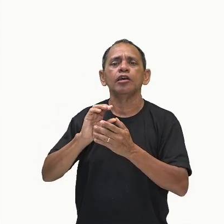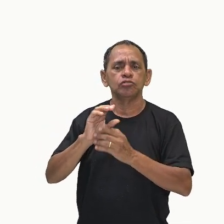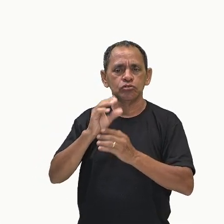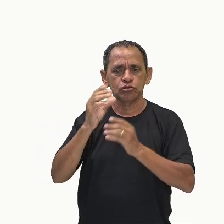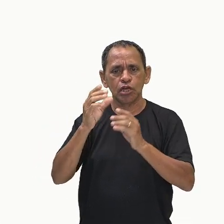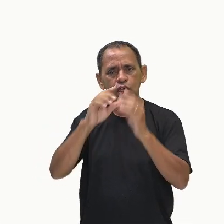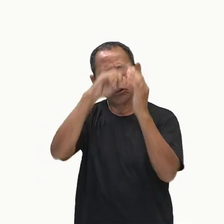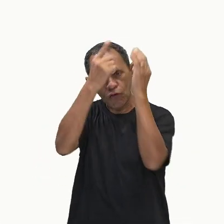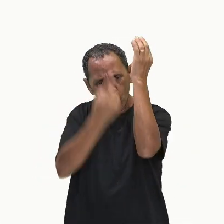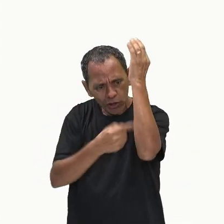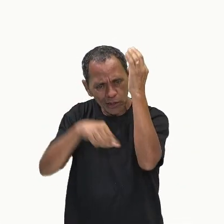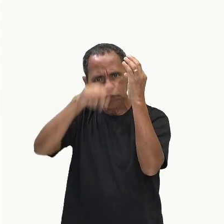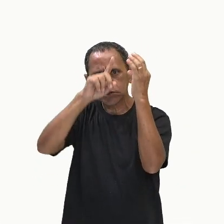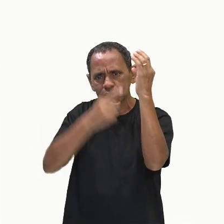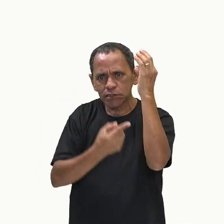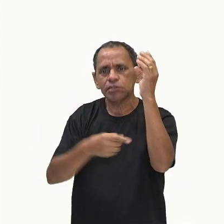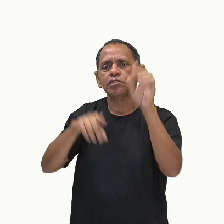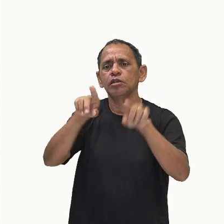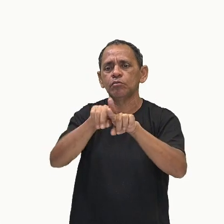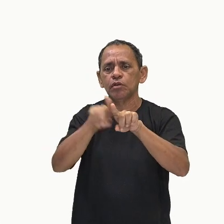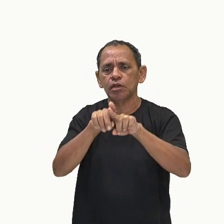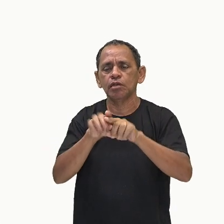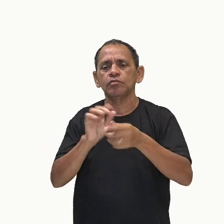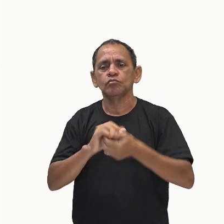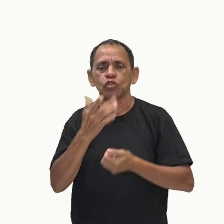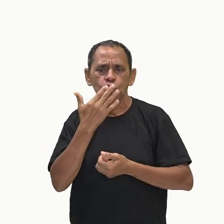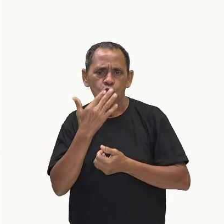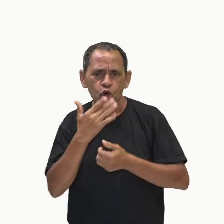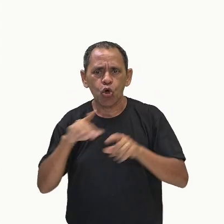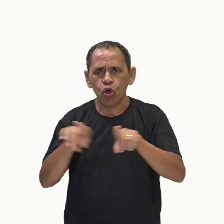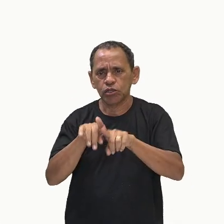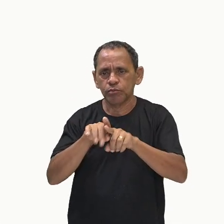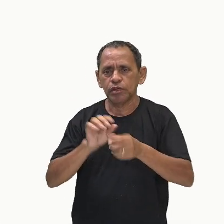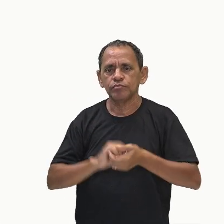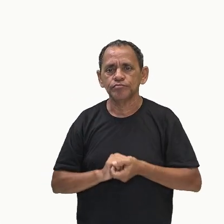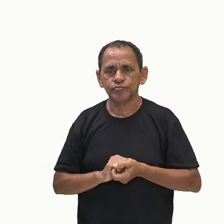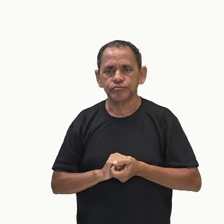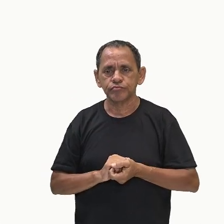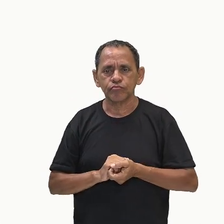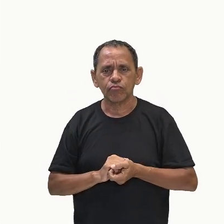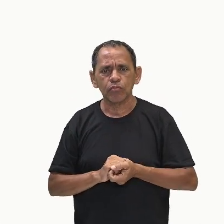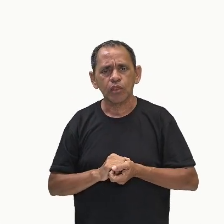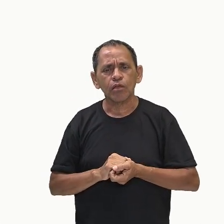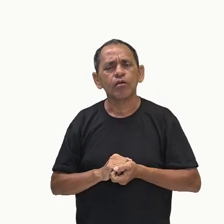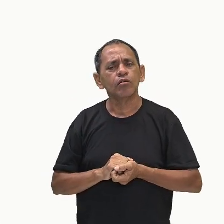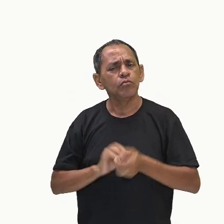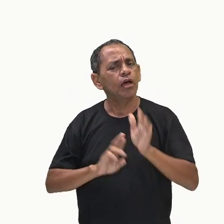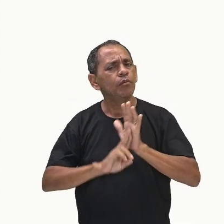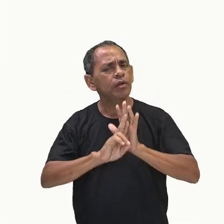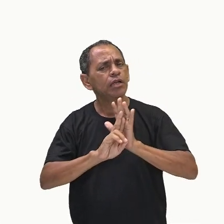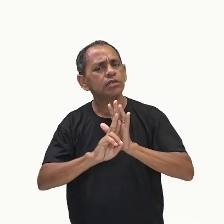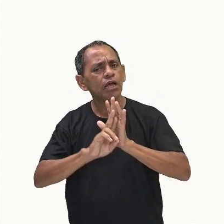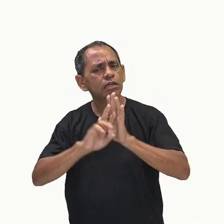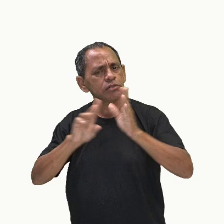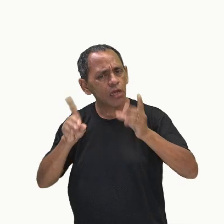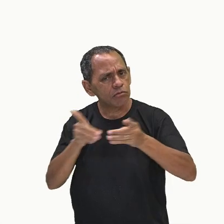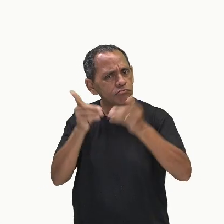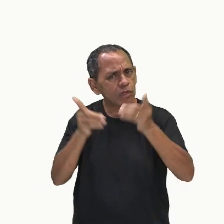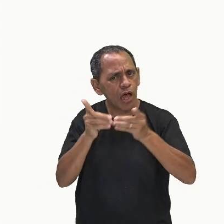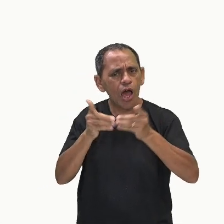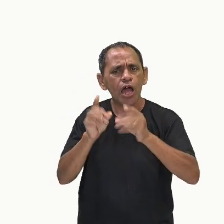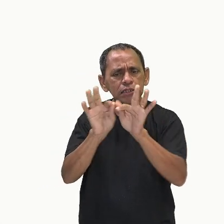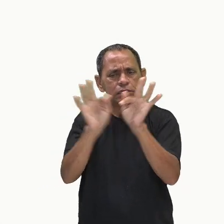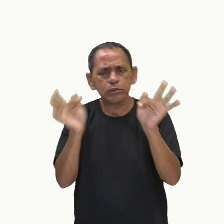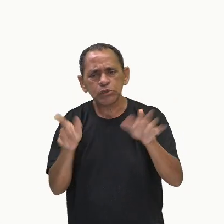clorofila. No esquema aí ao lado, como vocês podem ver, uma representação didática muito simples,